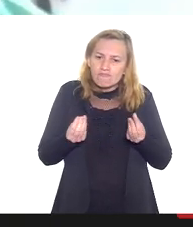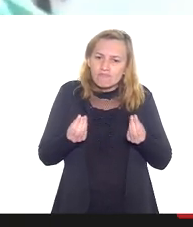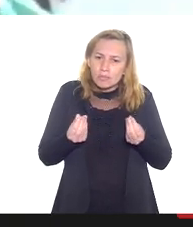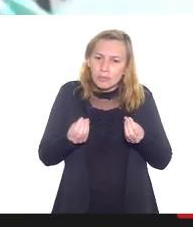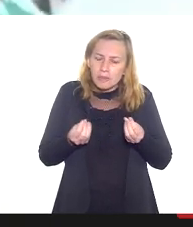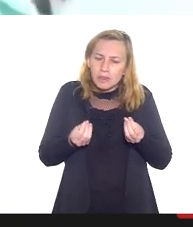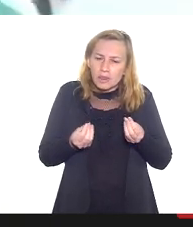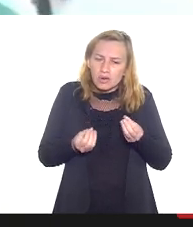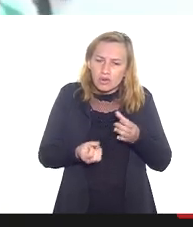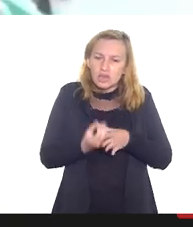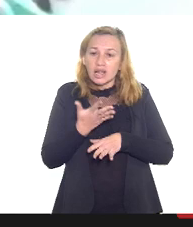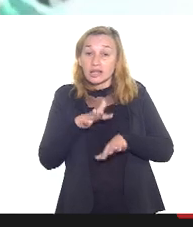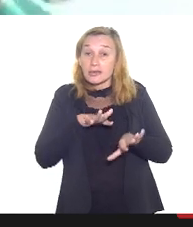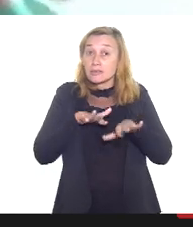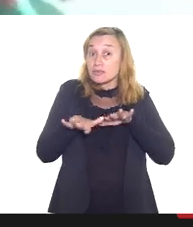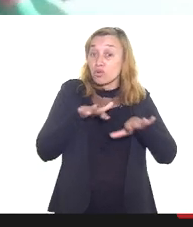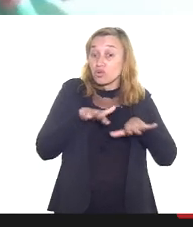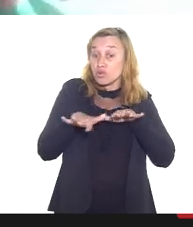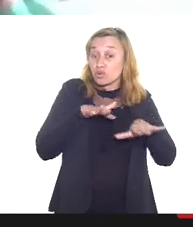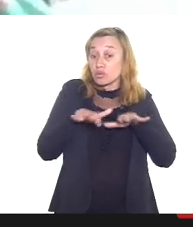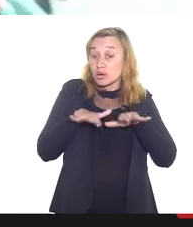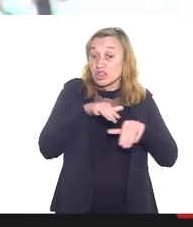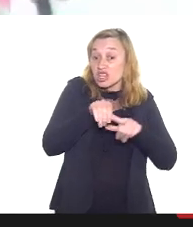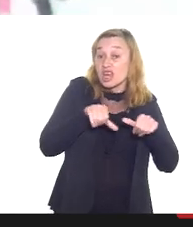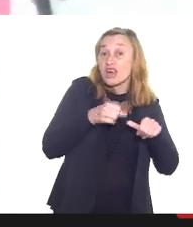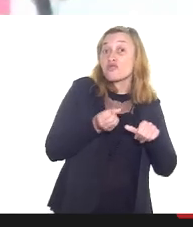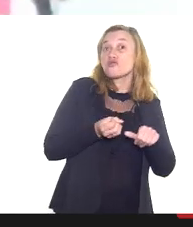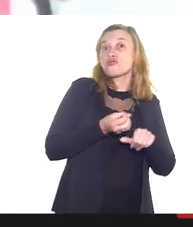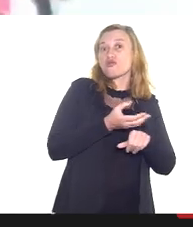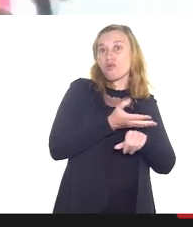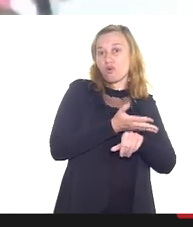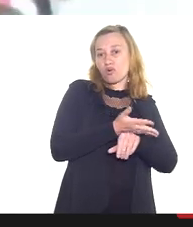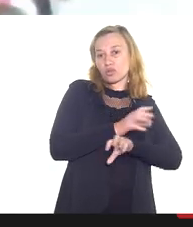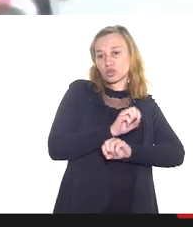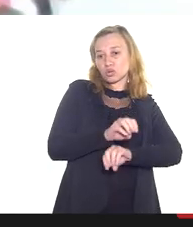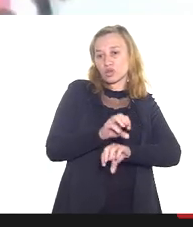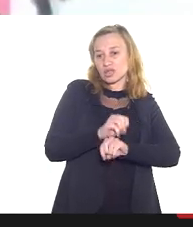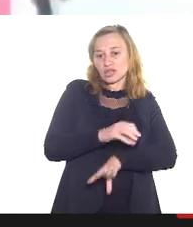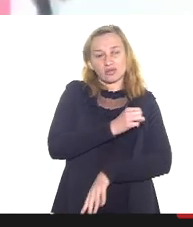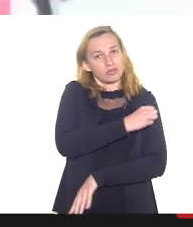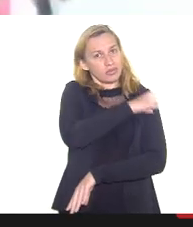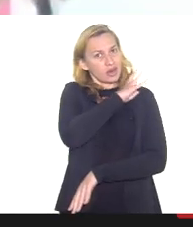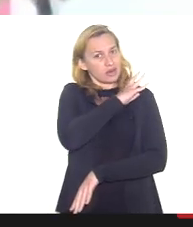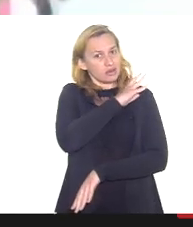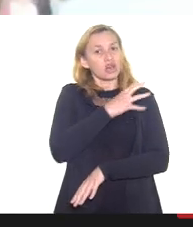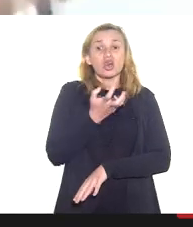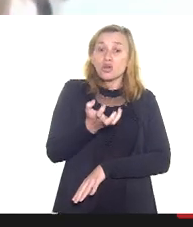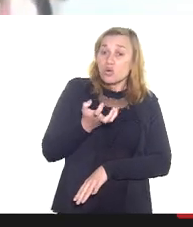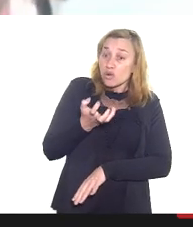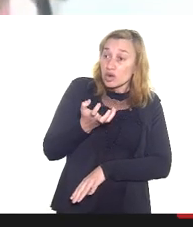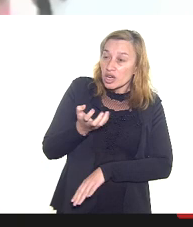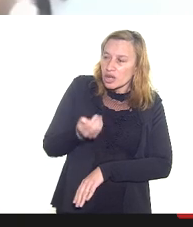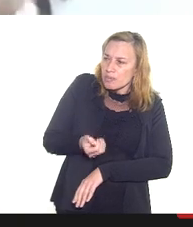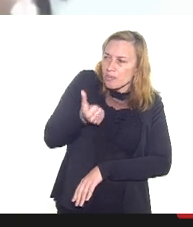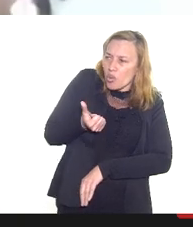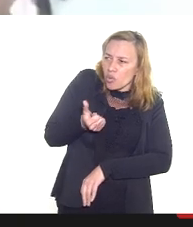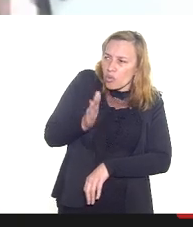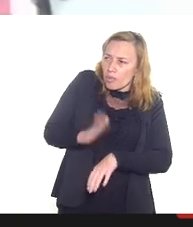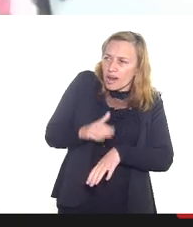esse movimento de reforma do ensino médio. E eu quero ir um pouco